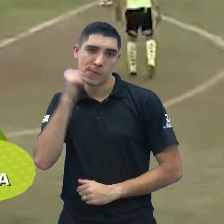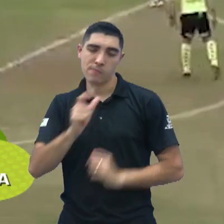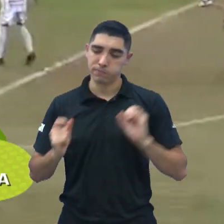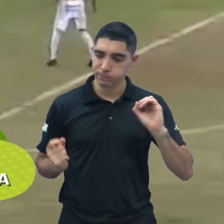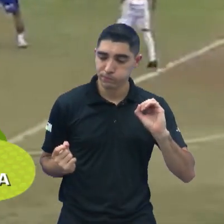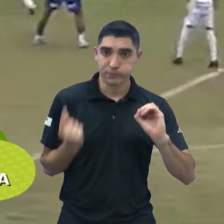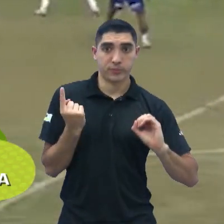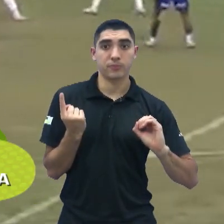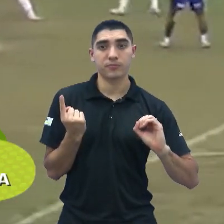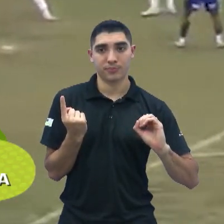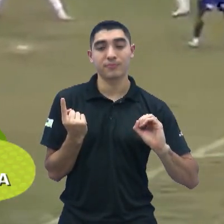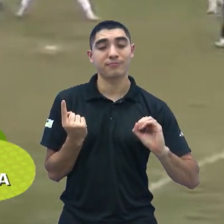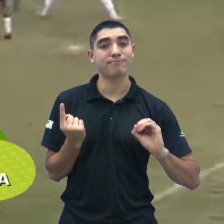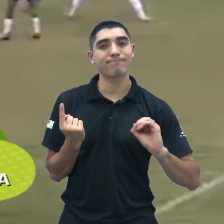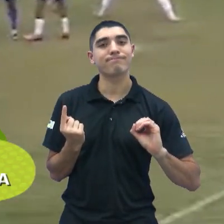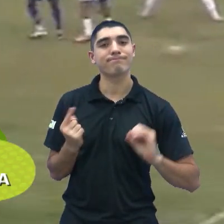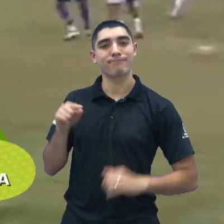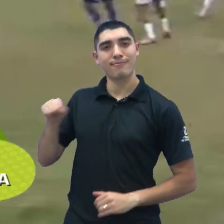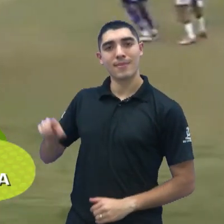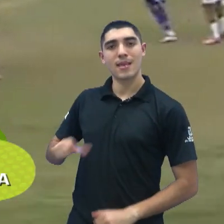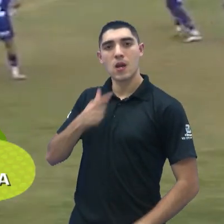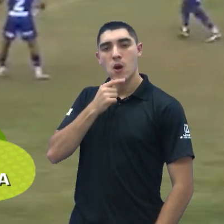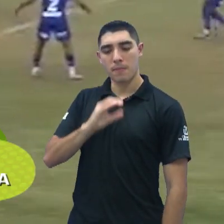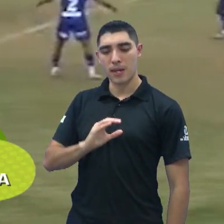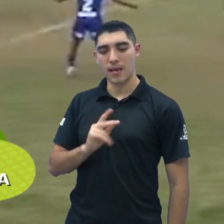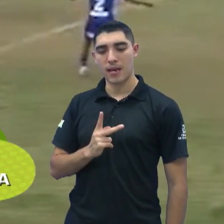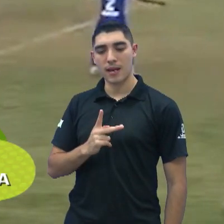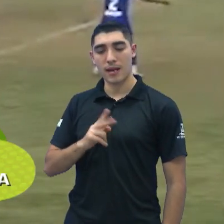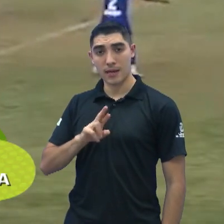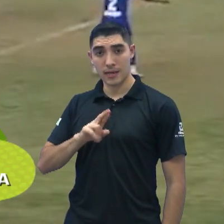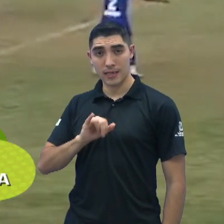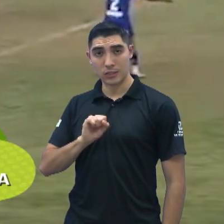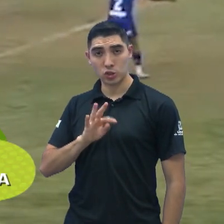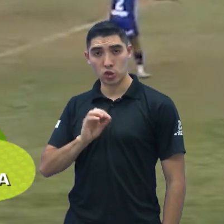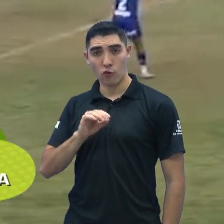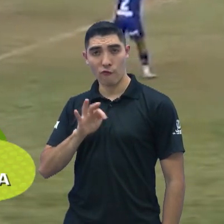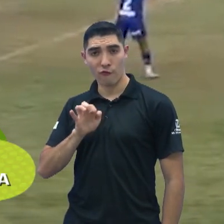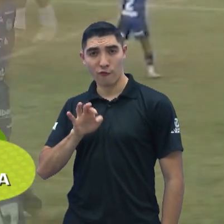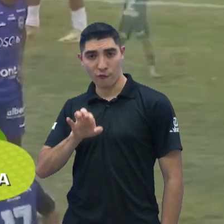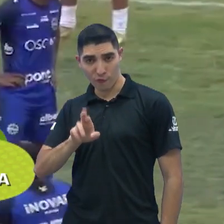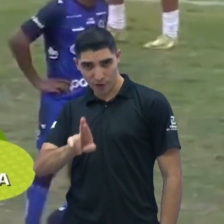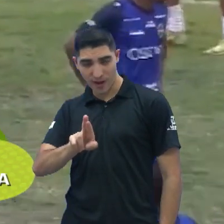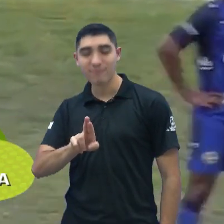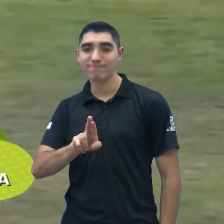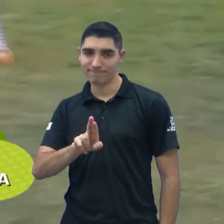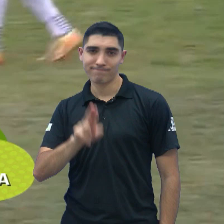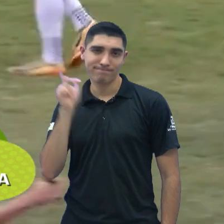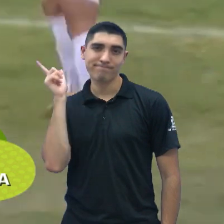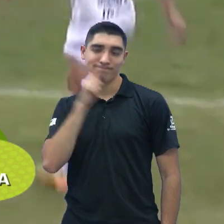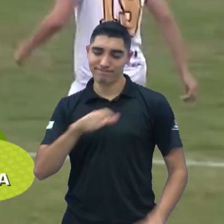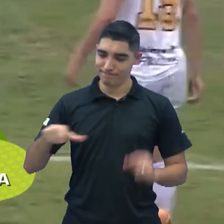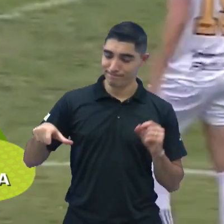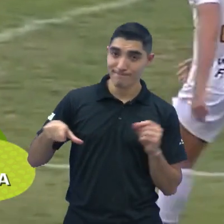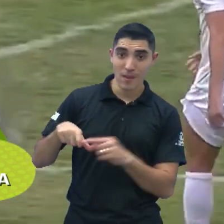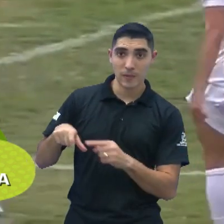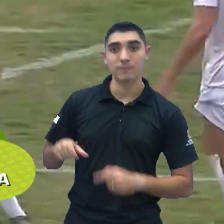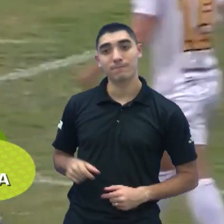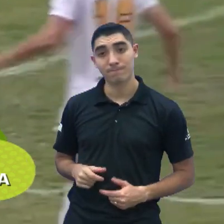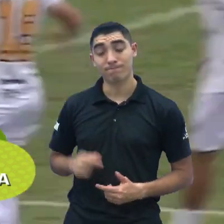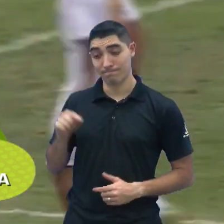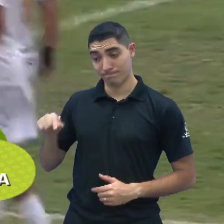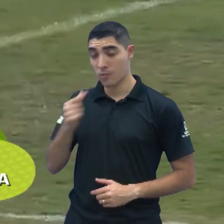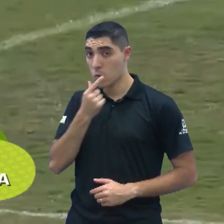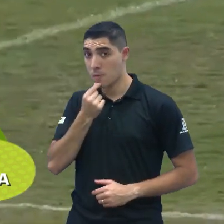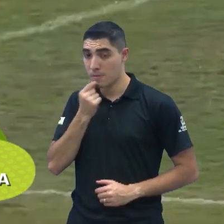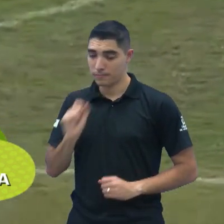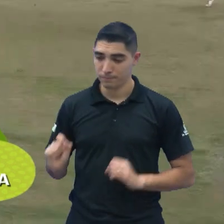Comercial. Christopher foi para a rede de Gabriel Afonso, que se esticou, mas ela passou. Christopher, Comercial 1, São